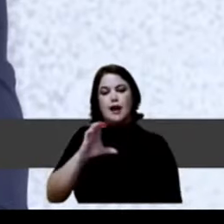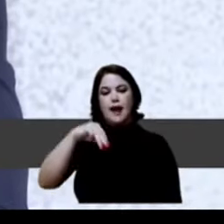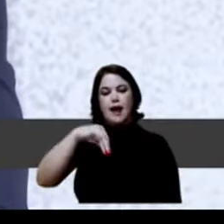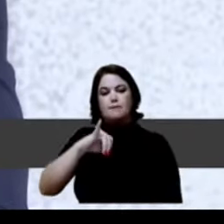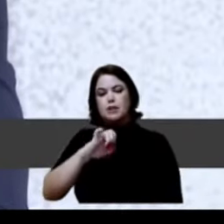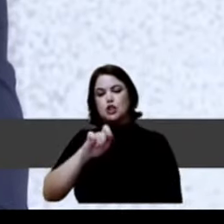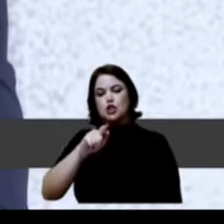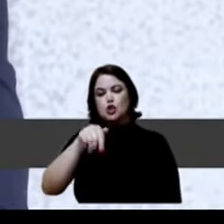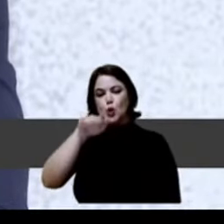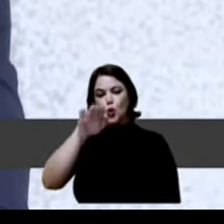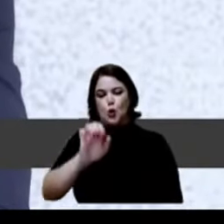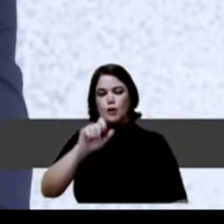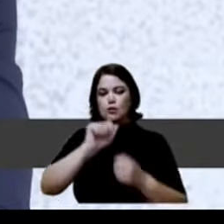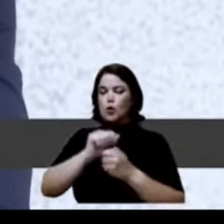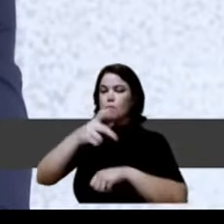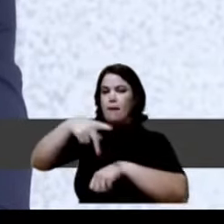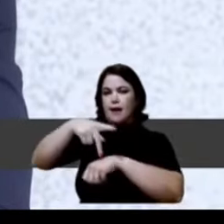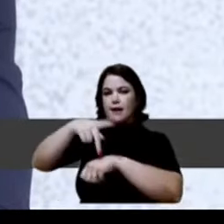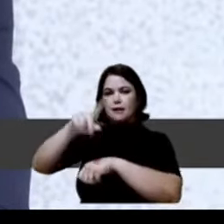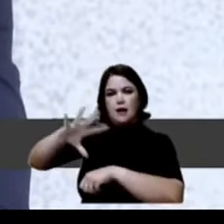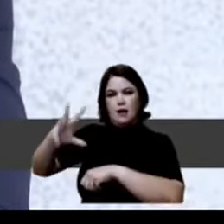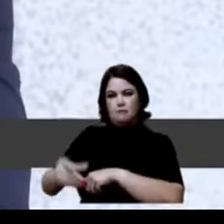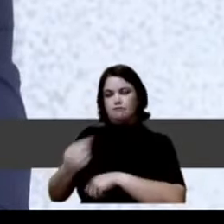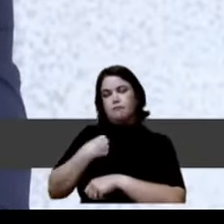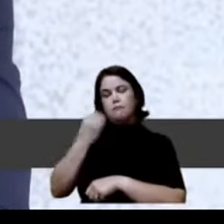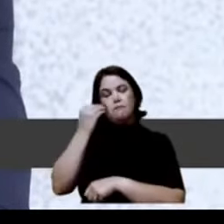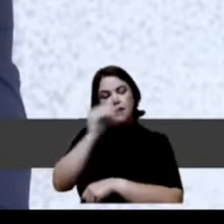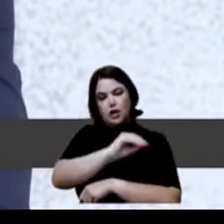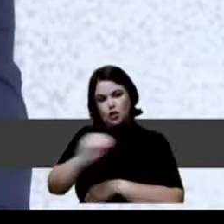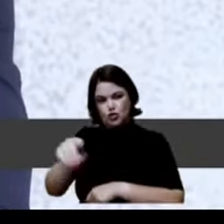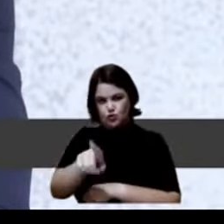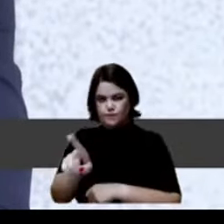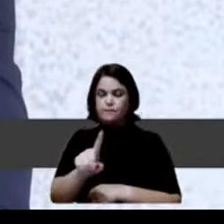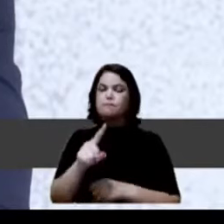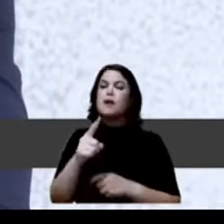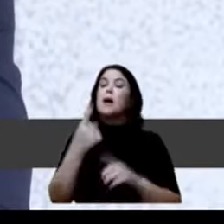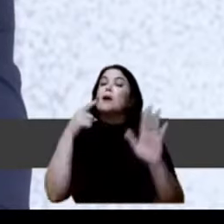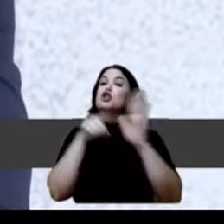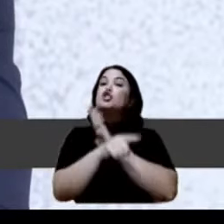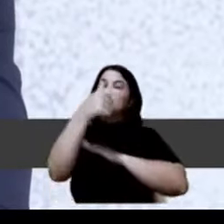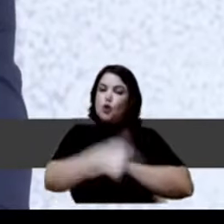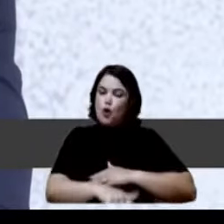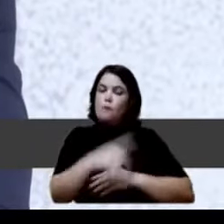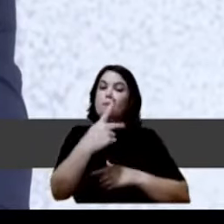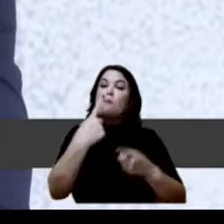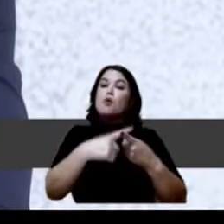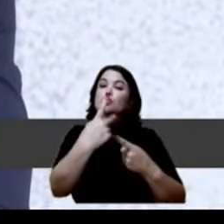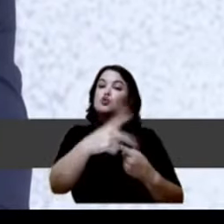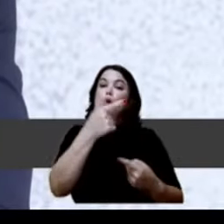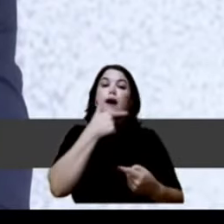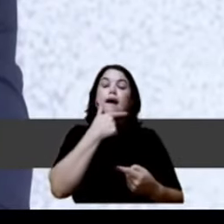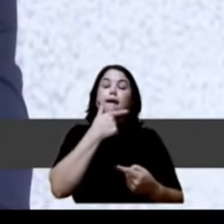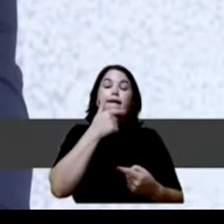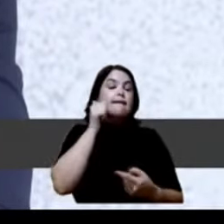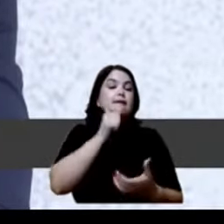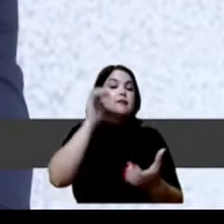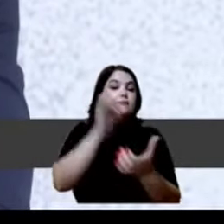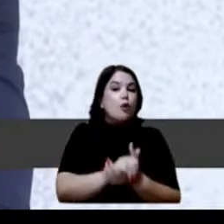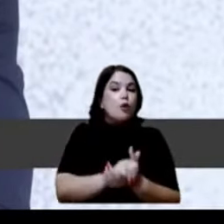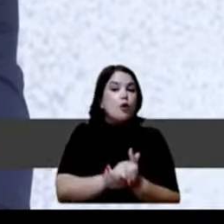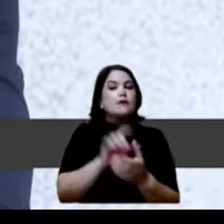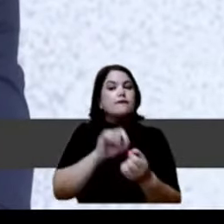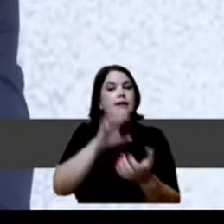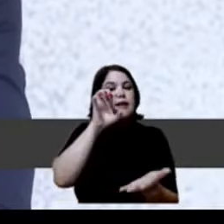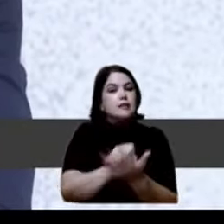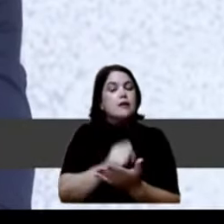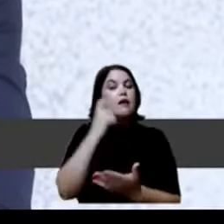na África que a gente ajuda. Um beijo para vocês. Ricardo, por que que a sua esposa registrou o boletim de ocorrência? Defenda a honra da